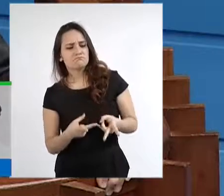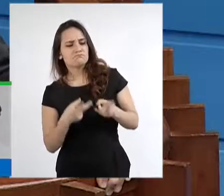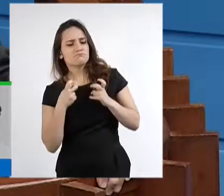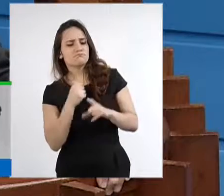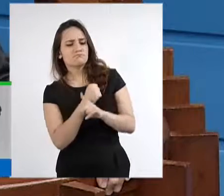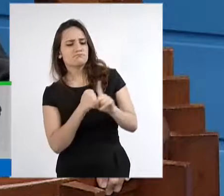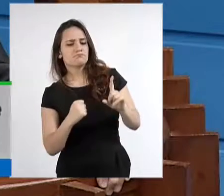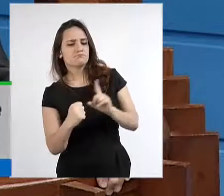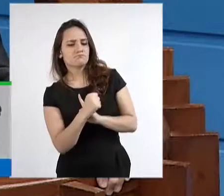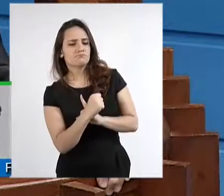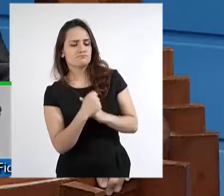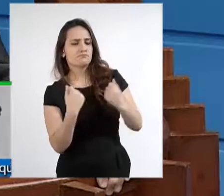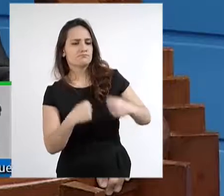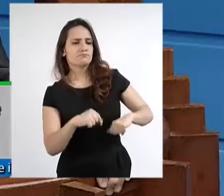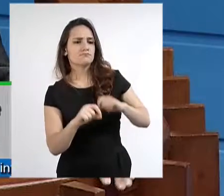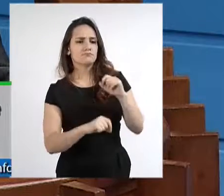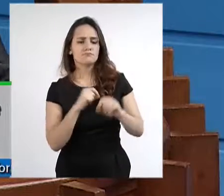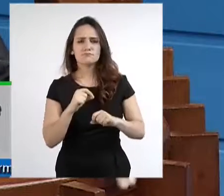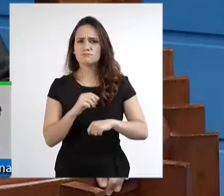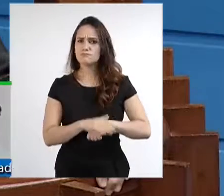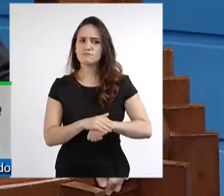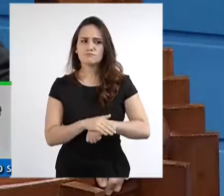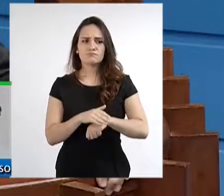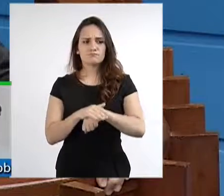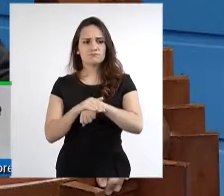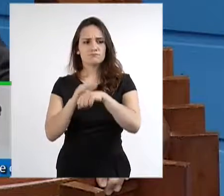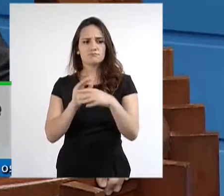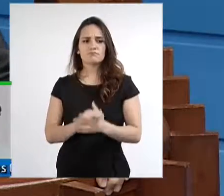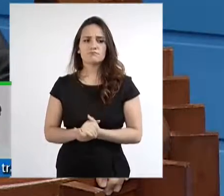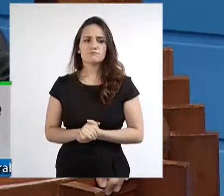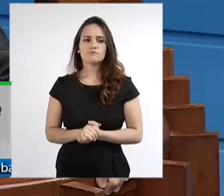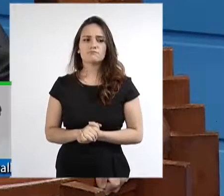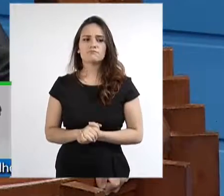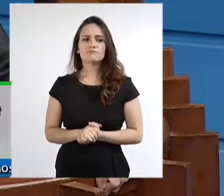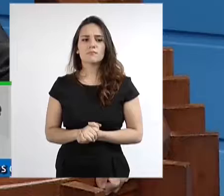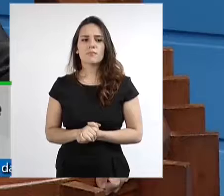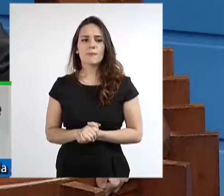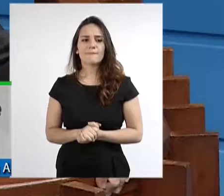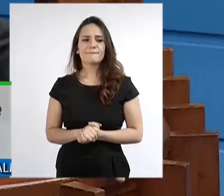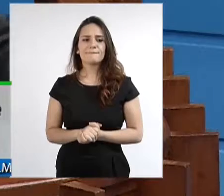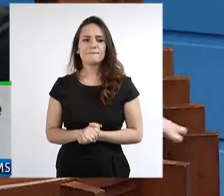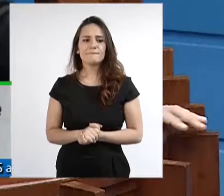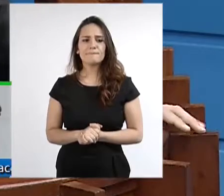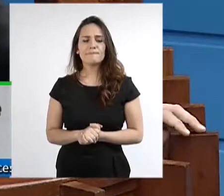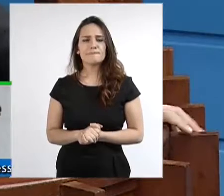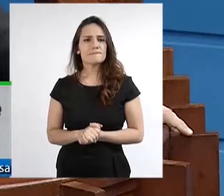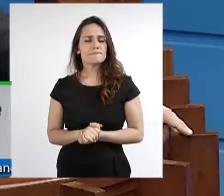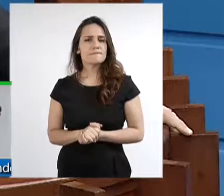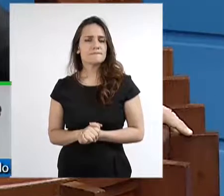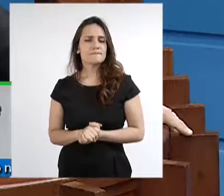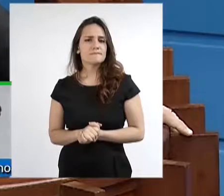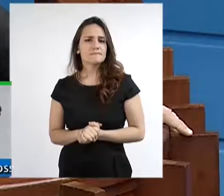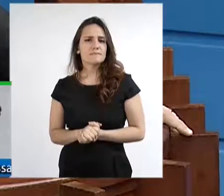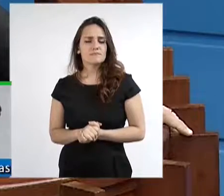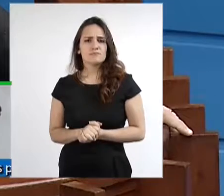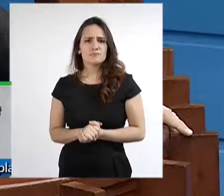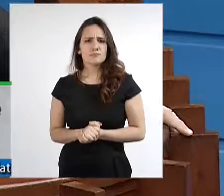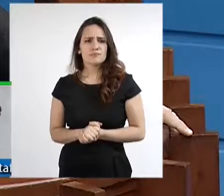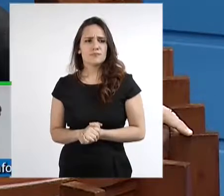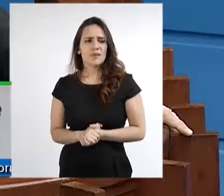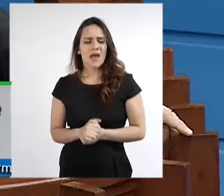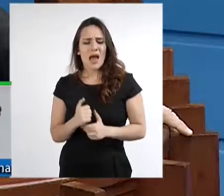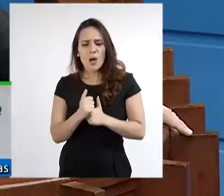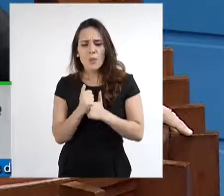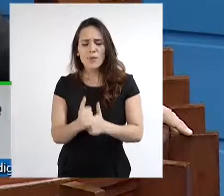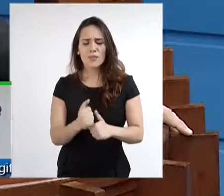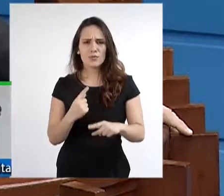tem de cada vez mais ter esse medo da solidão.